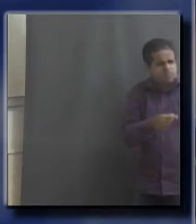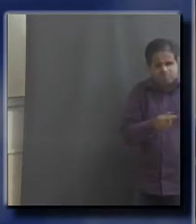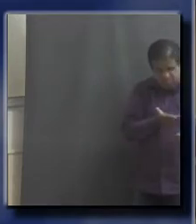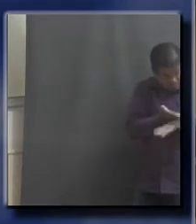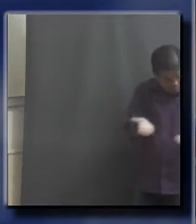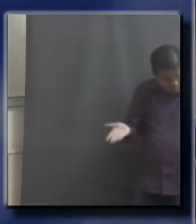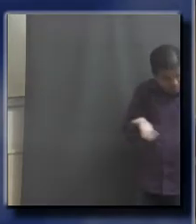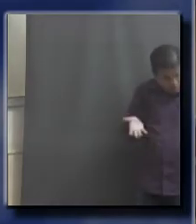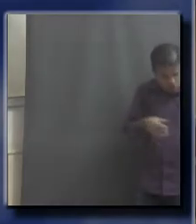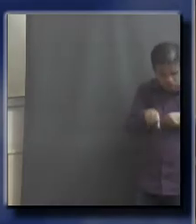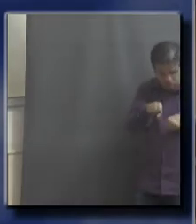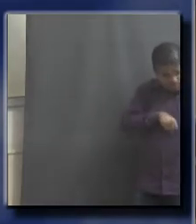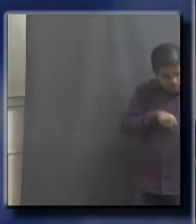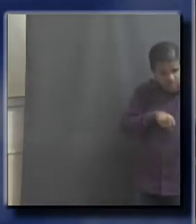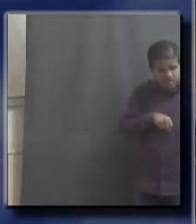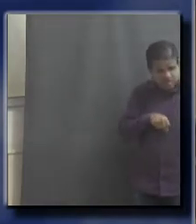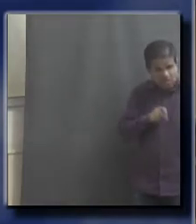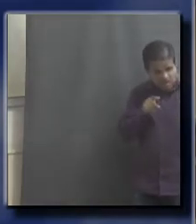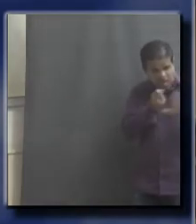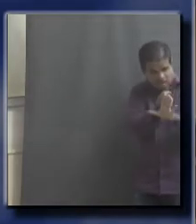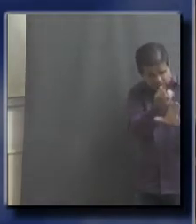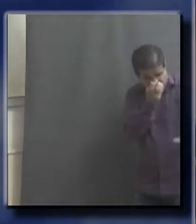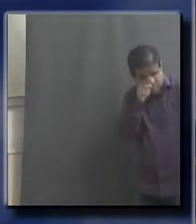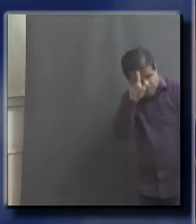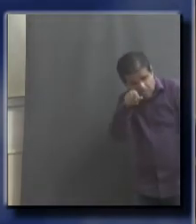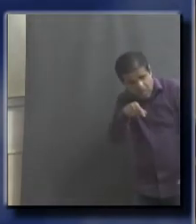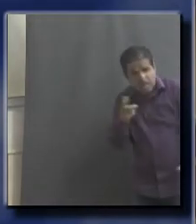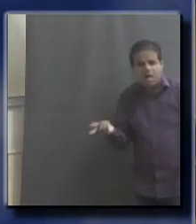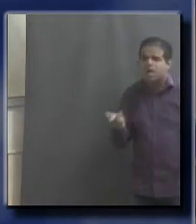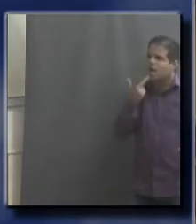então agora a formação do MIT é à distância?